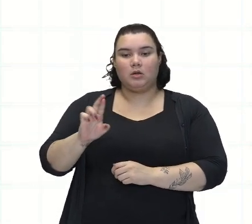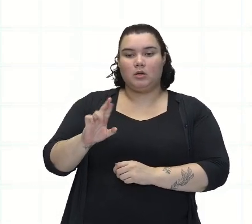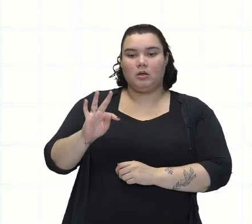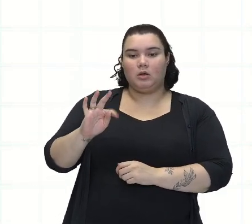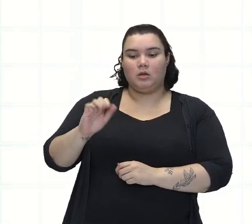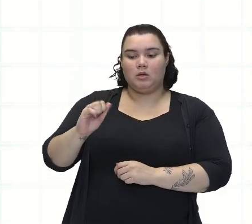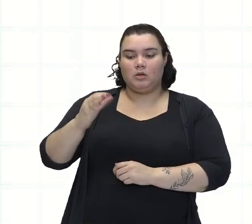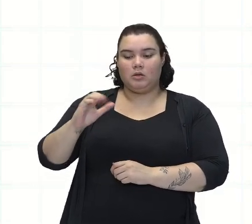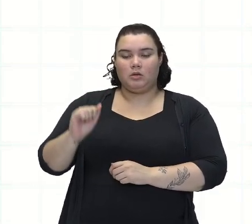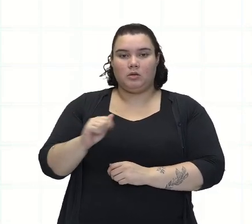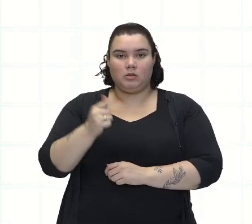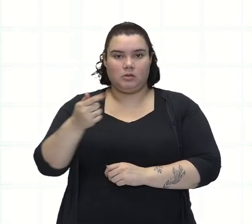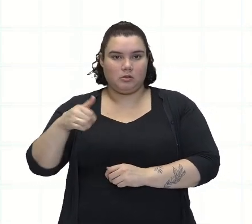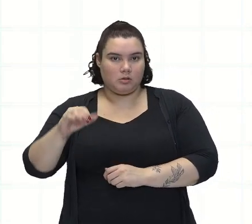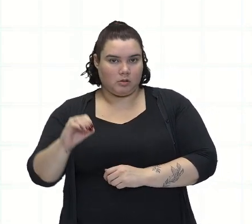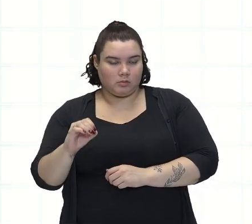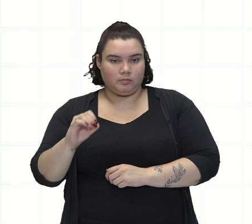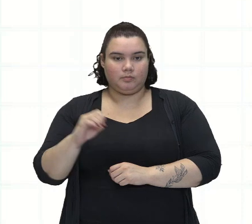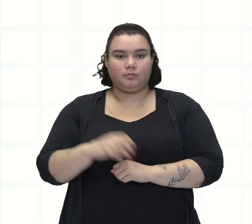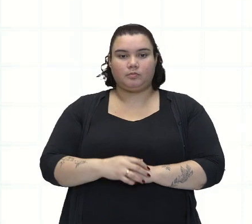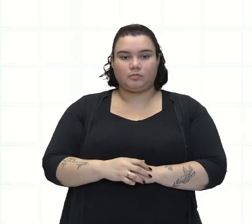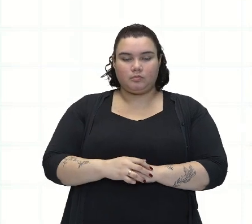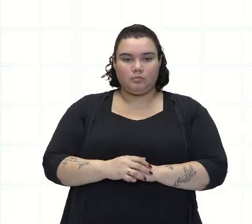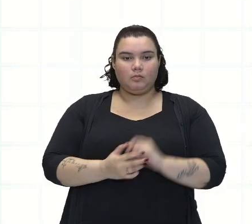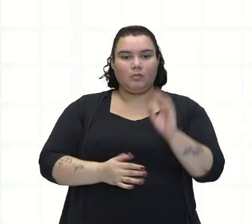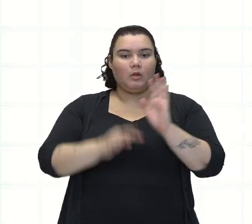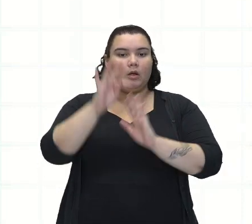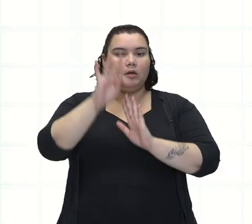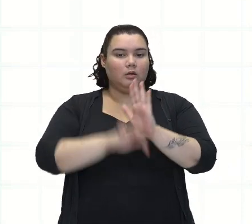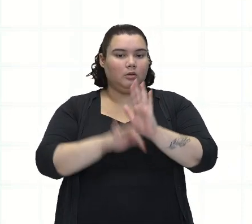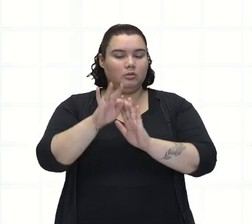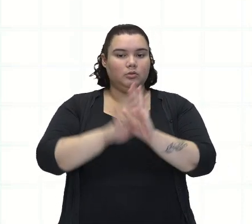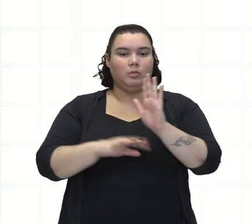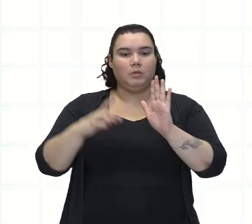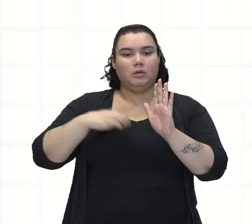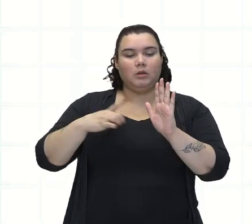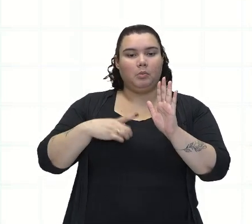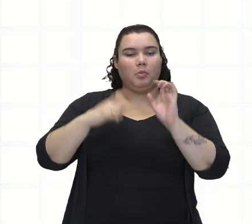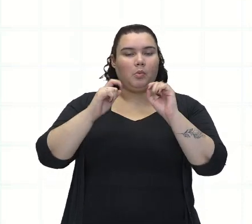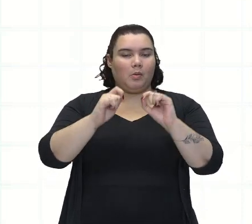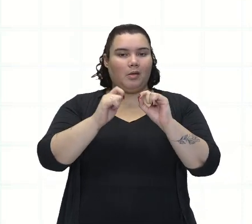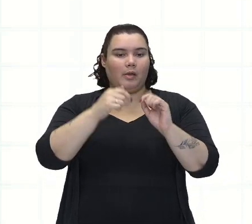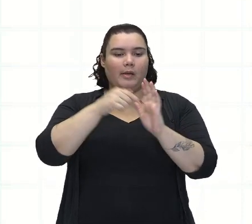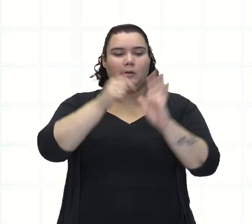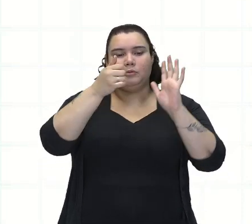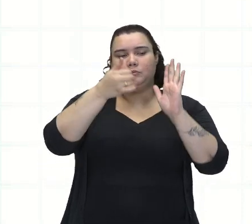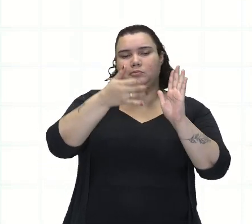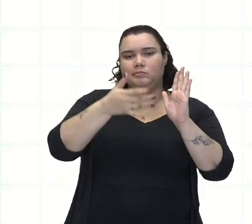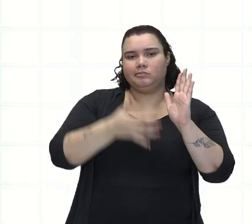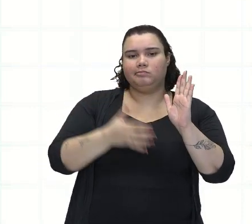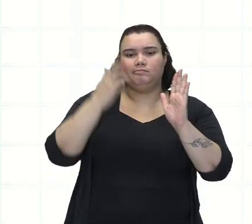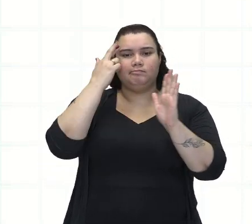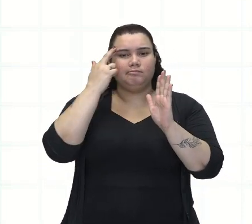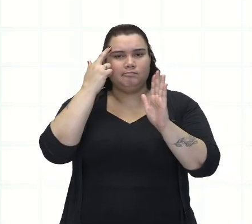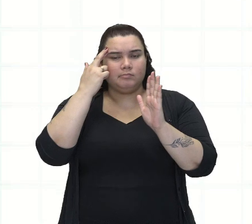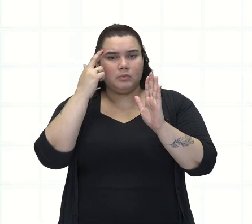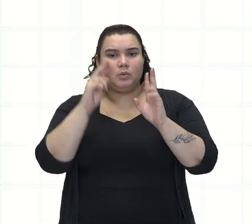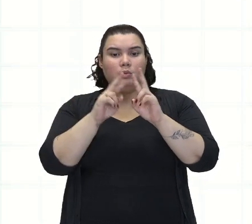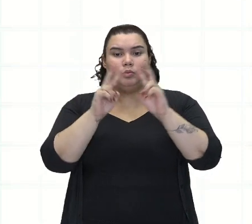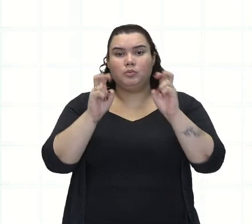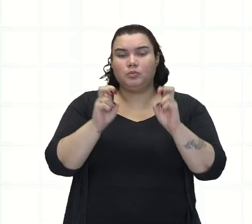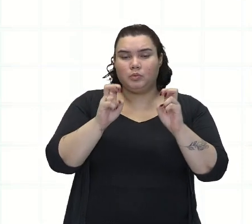dissertação. Dissertação, texto que façam reflexão sobre,